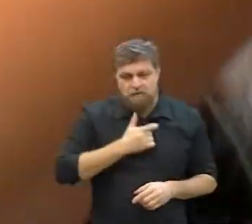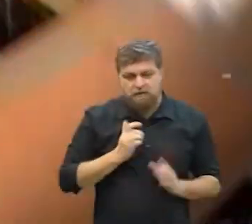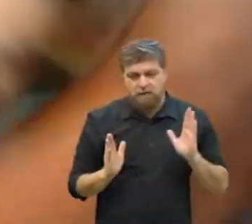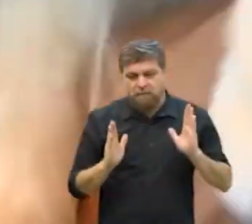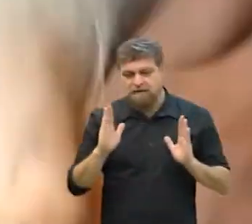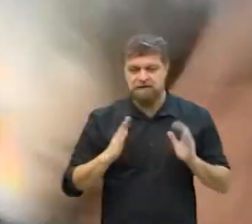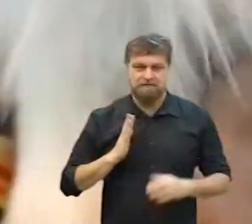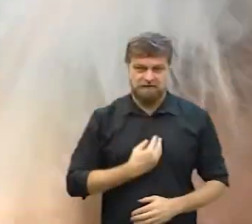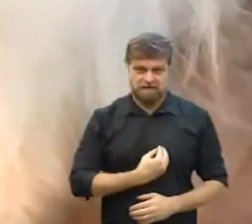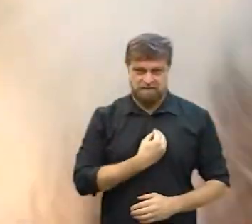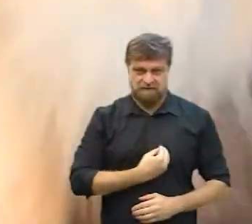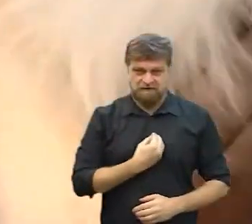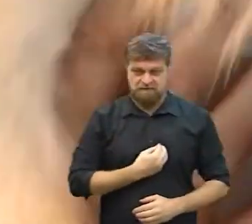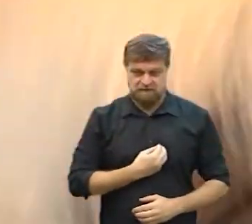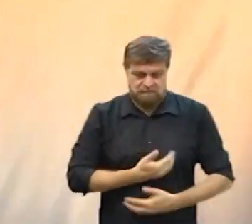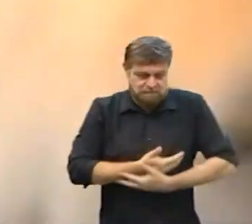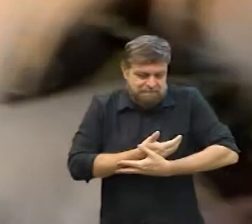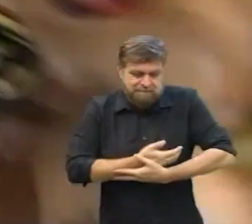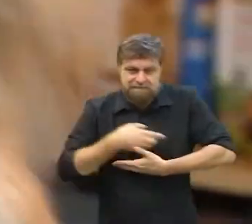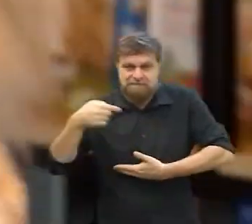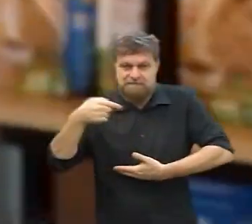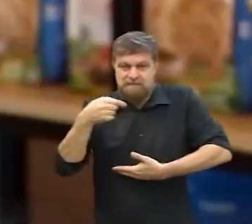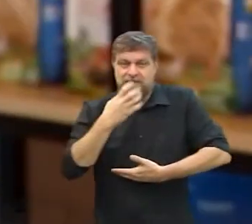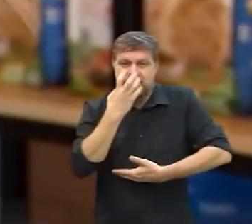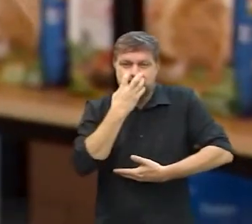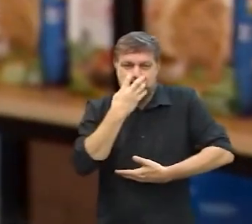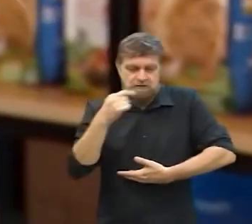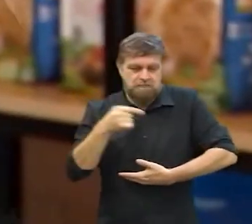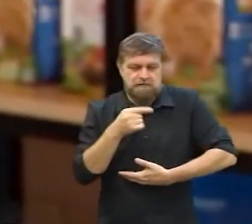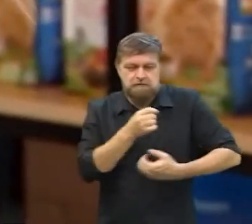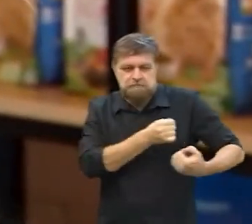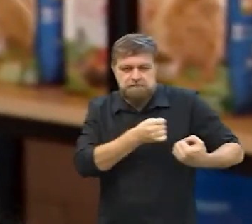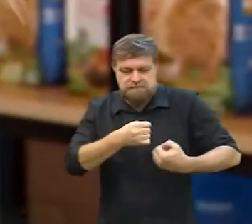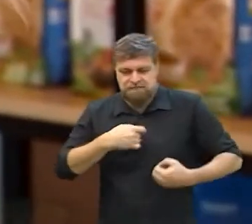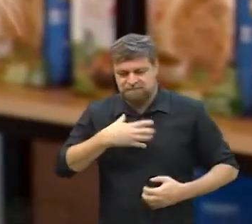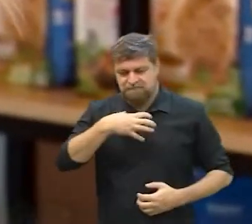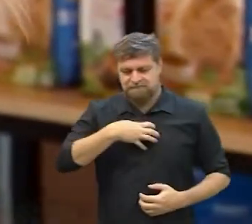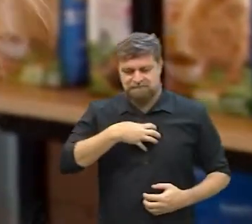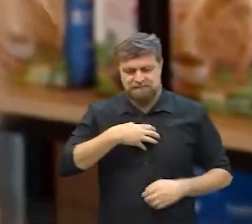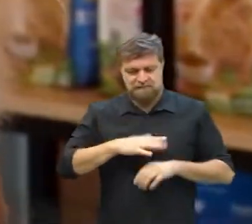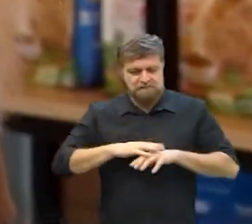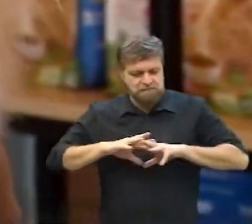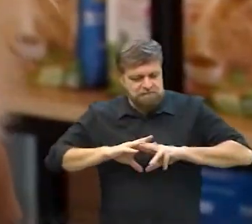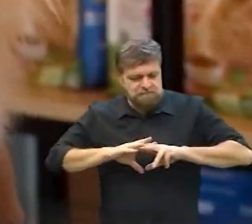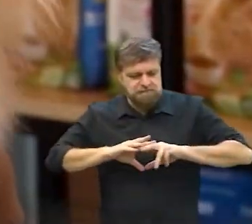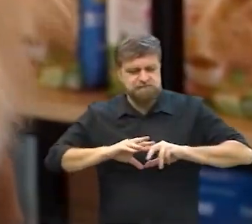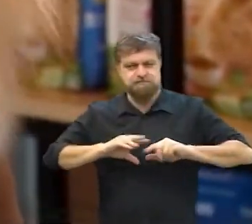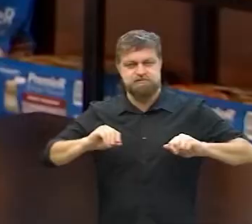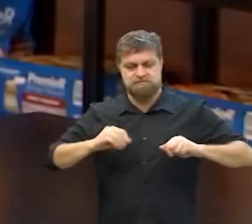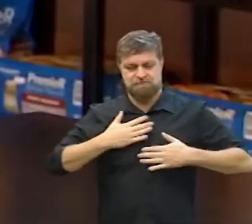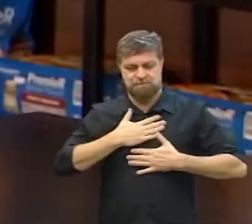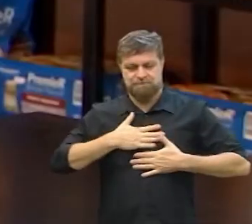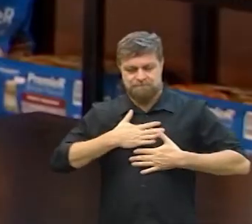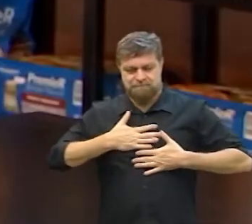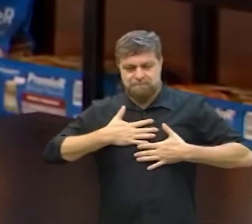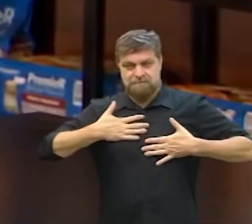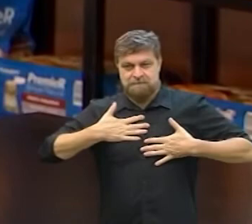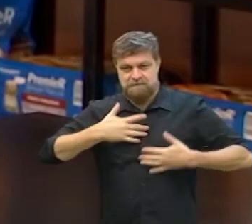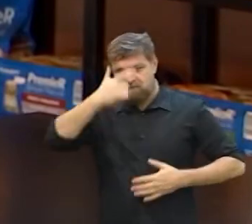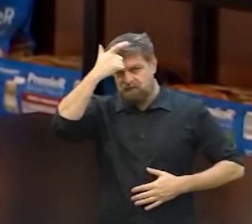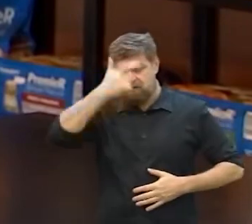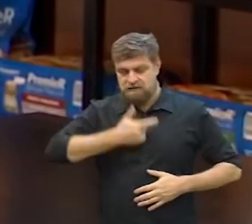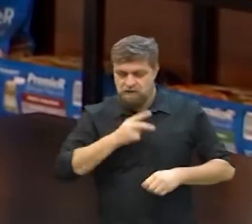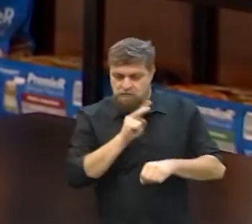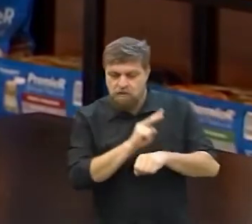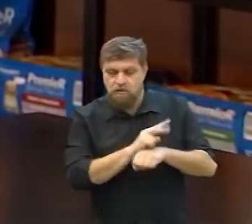por um momento que eu estava passando e hoje eu vejo que o cachorro ele tem o poder de autocura.